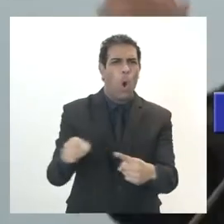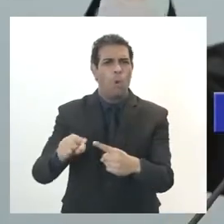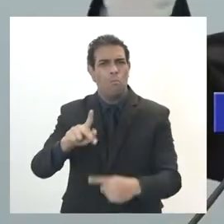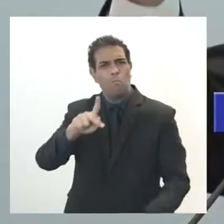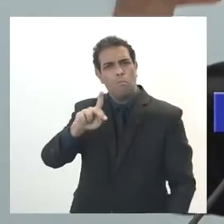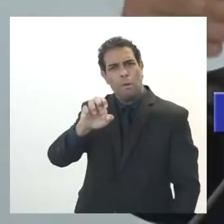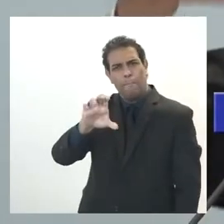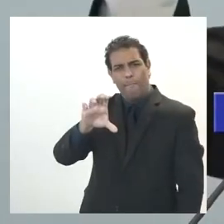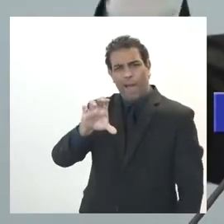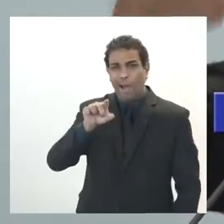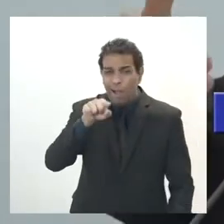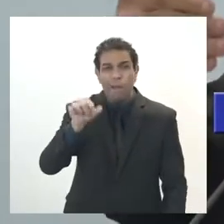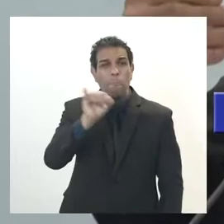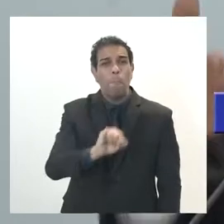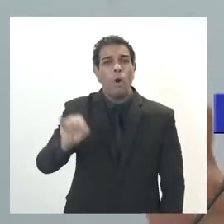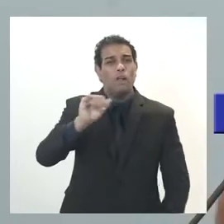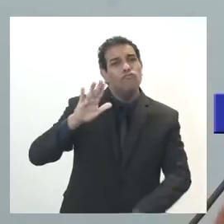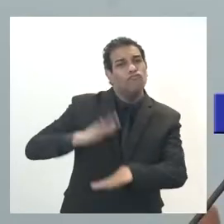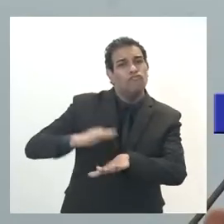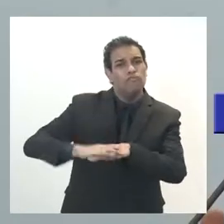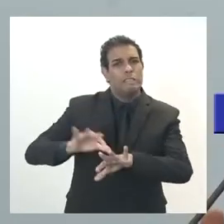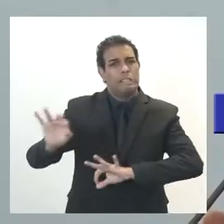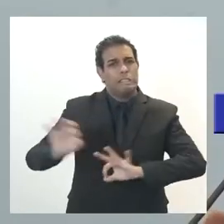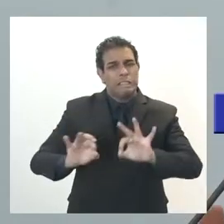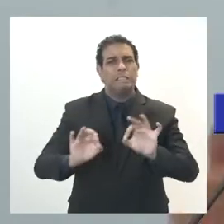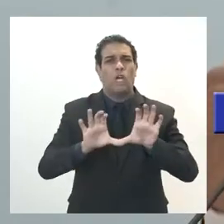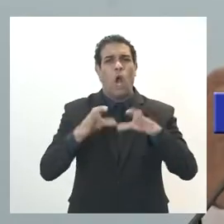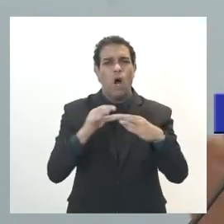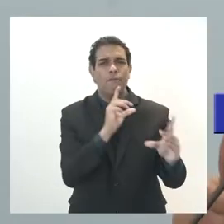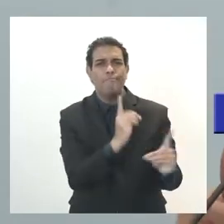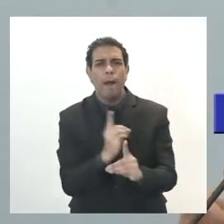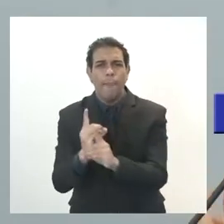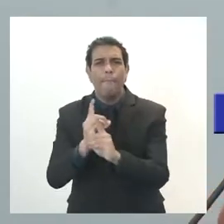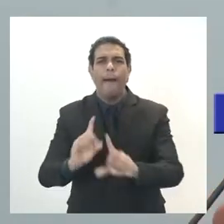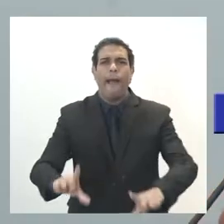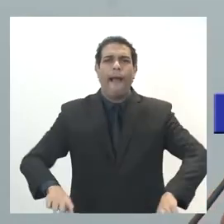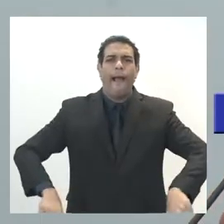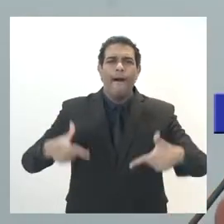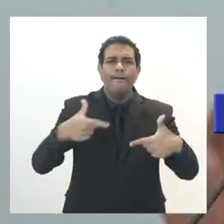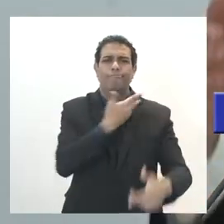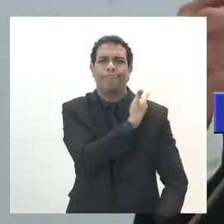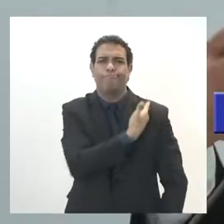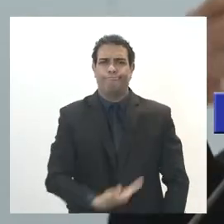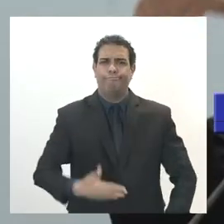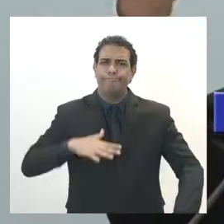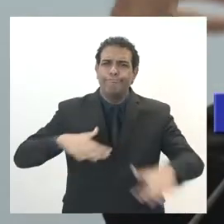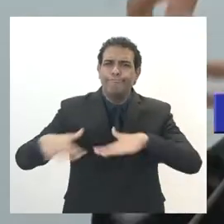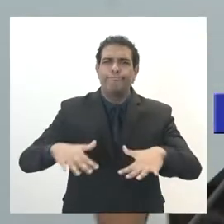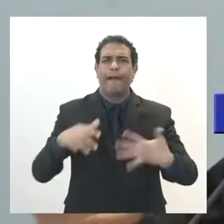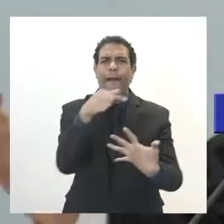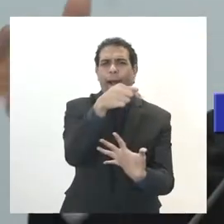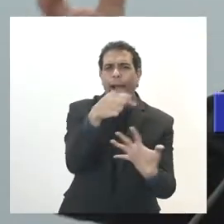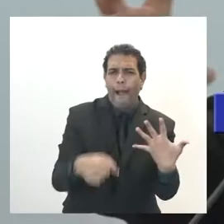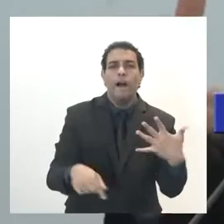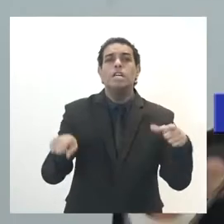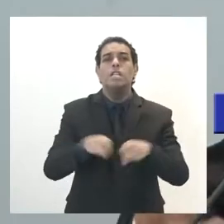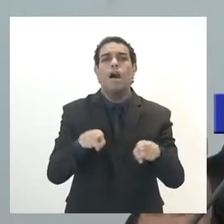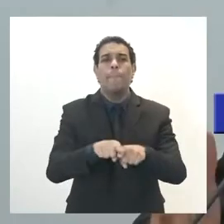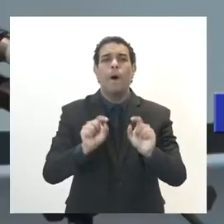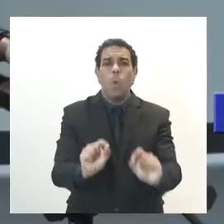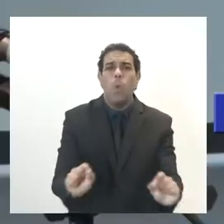e tem feito importantes encontros atos públicos mobilizando também os